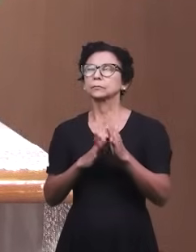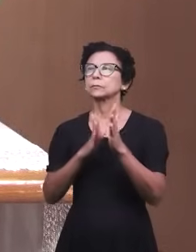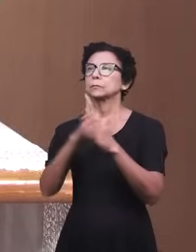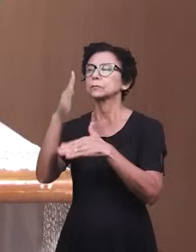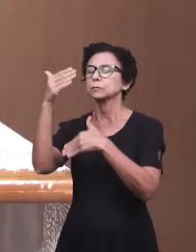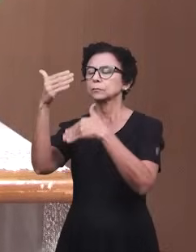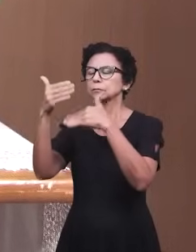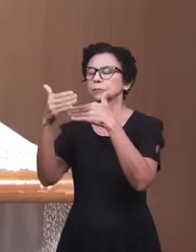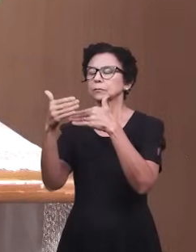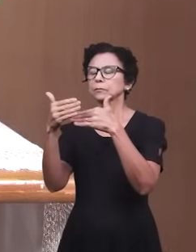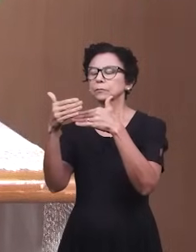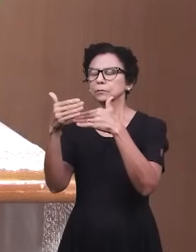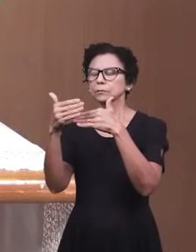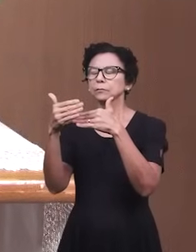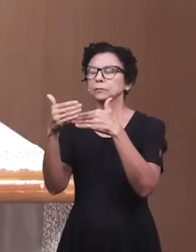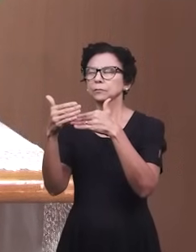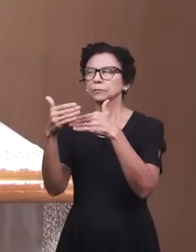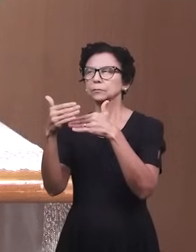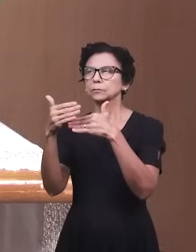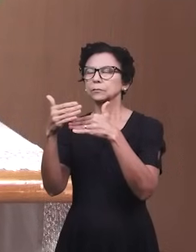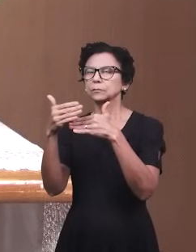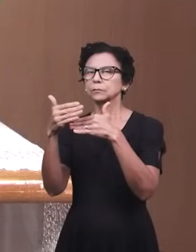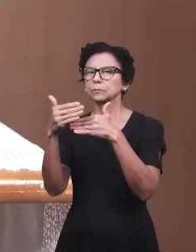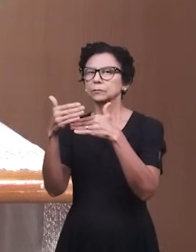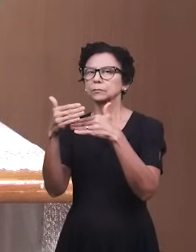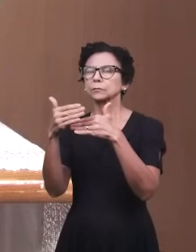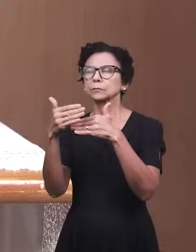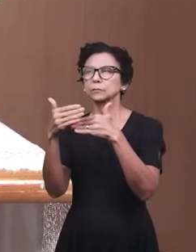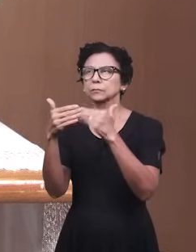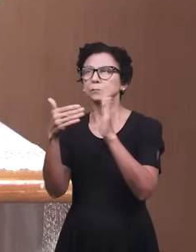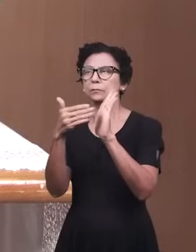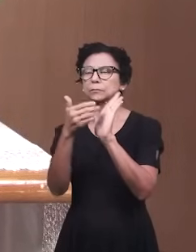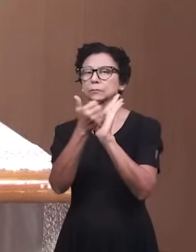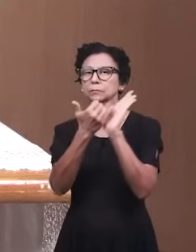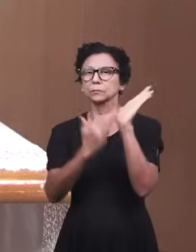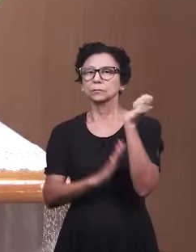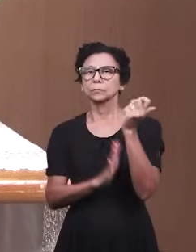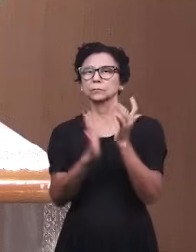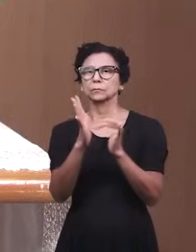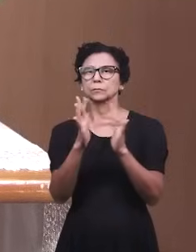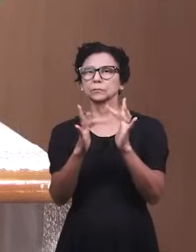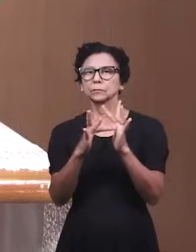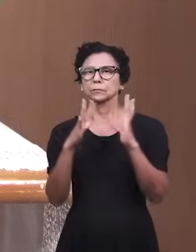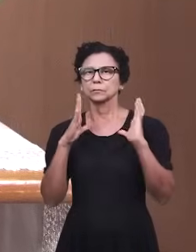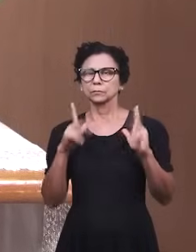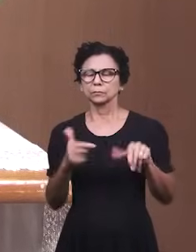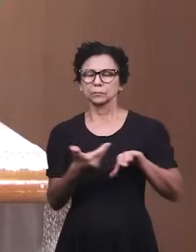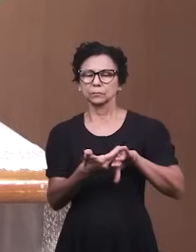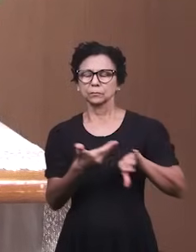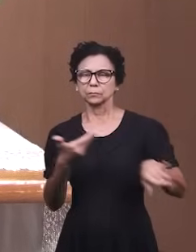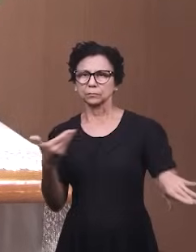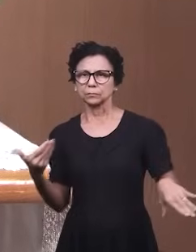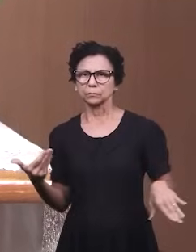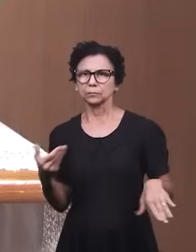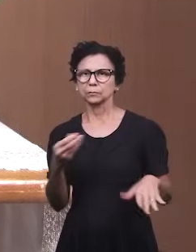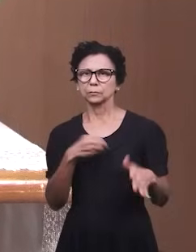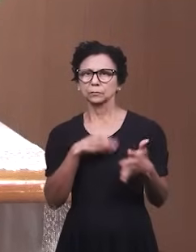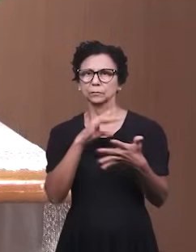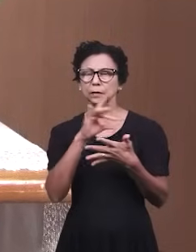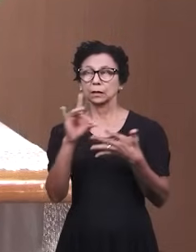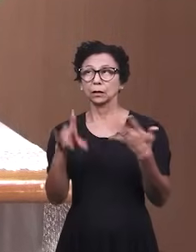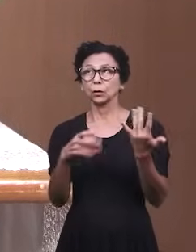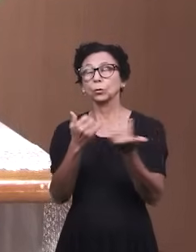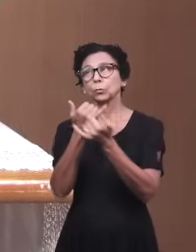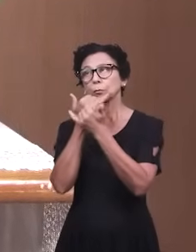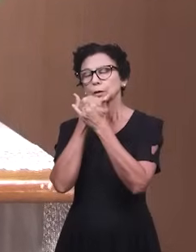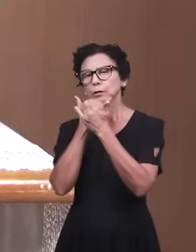face, porque este sangue poderoso já nos santifica, nos dando o perdão de nossos pecados e